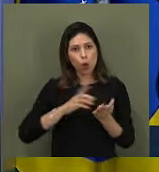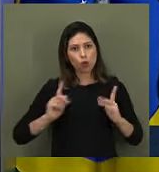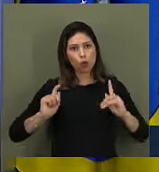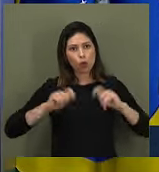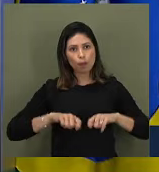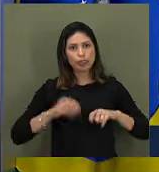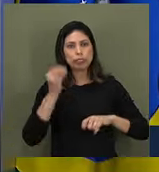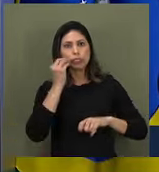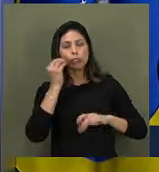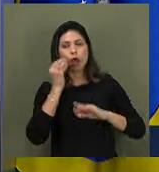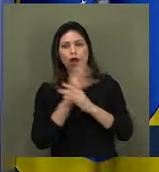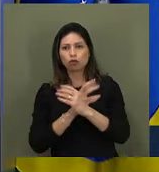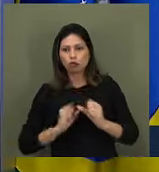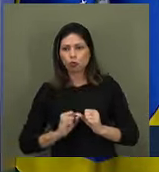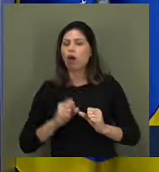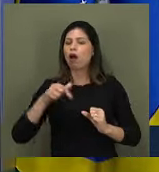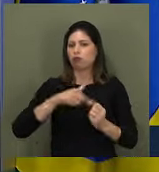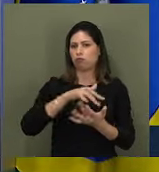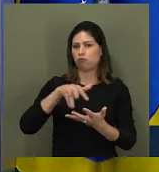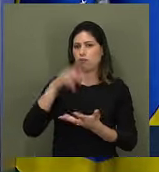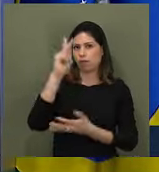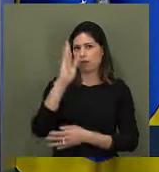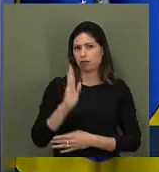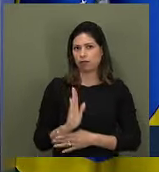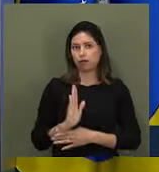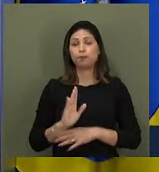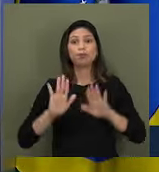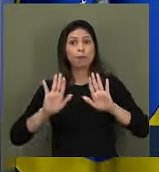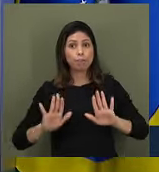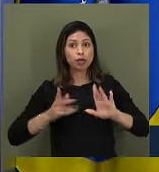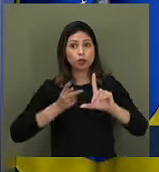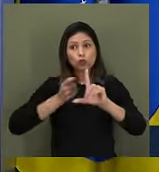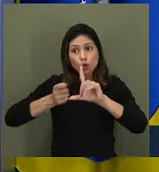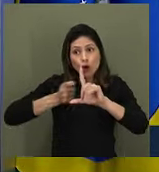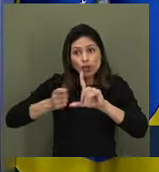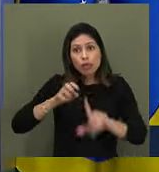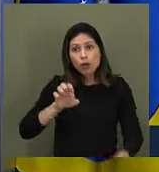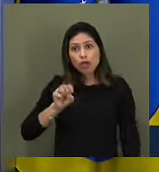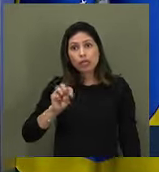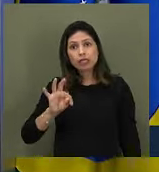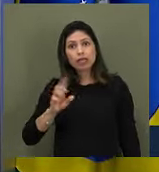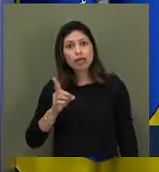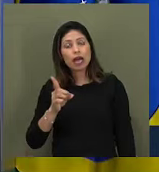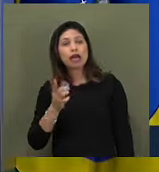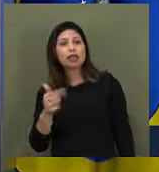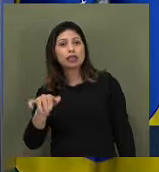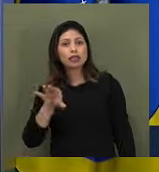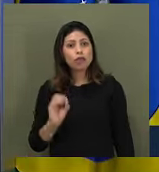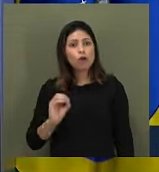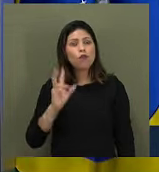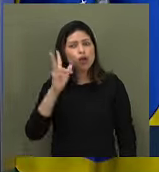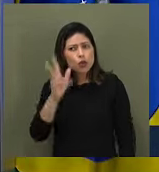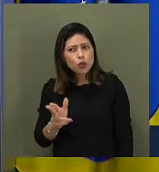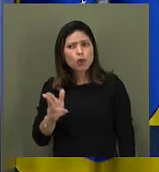no Brasil o jornal Estadão vai na mesma linha diz literalmente abro aspas